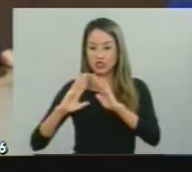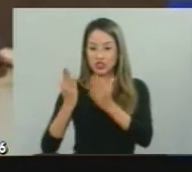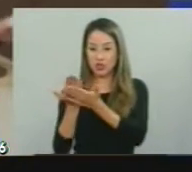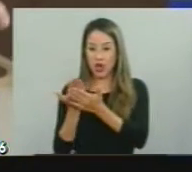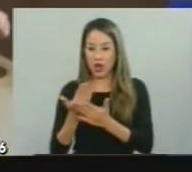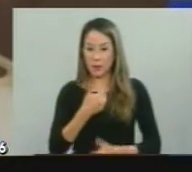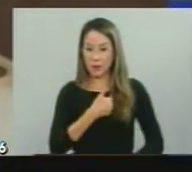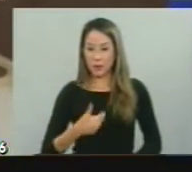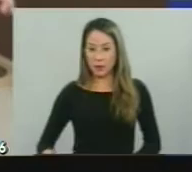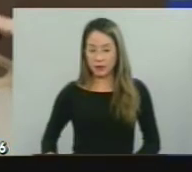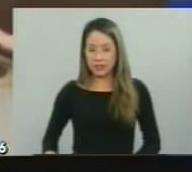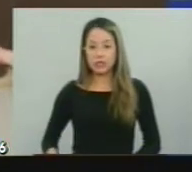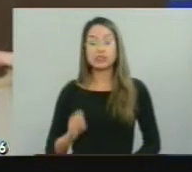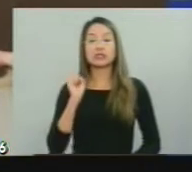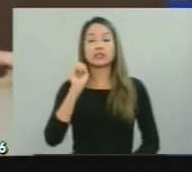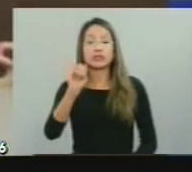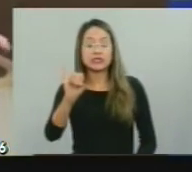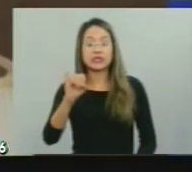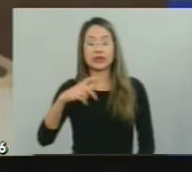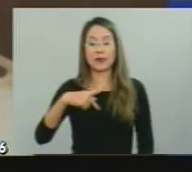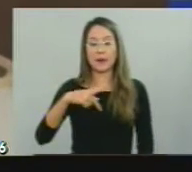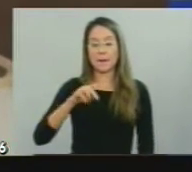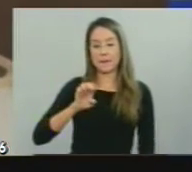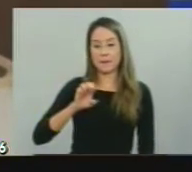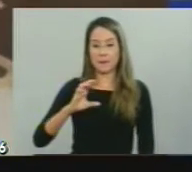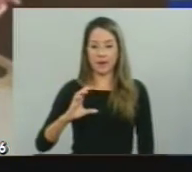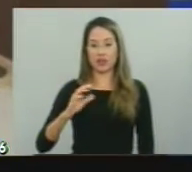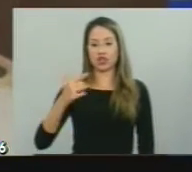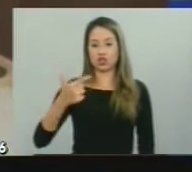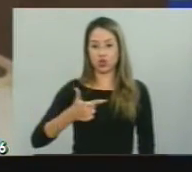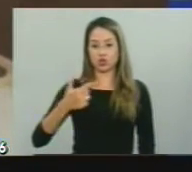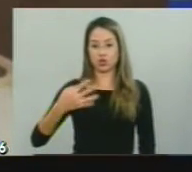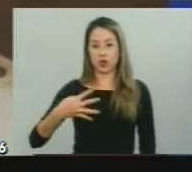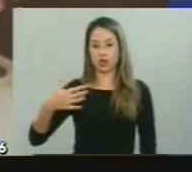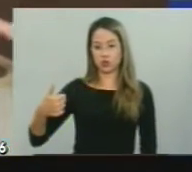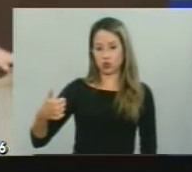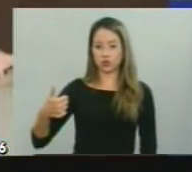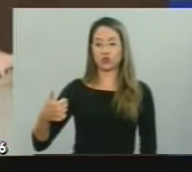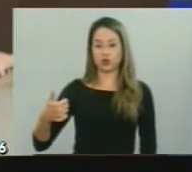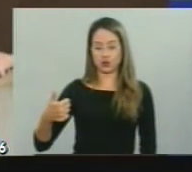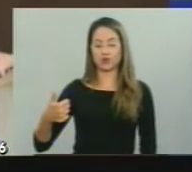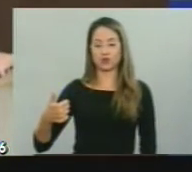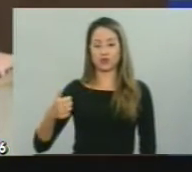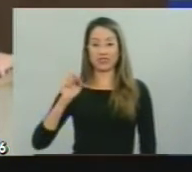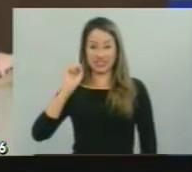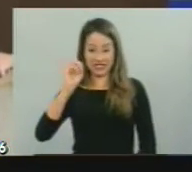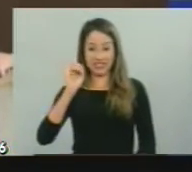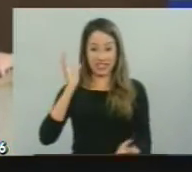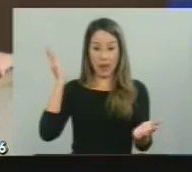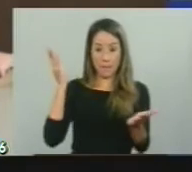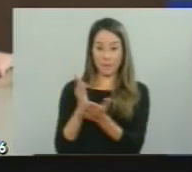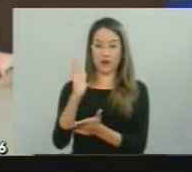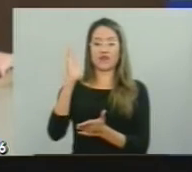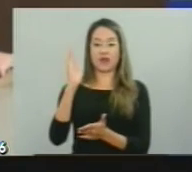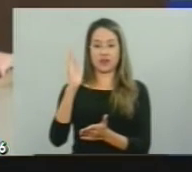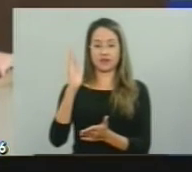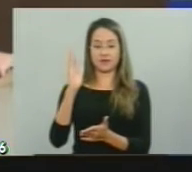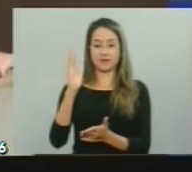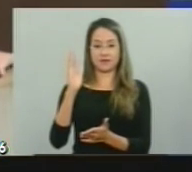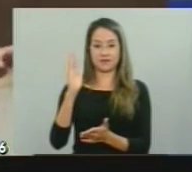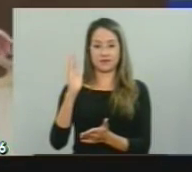pública, saiba que se a PEC 241, que é a gênese da política econômica de Temer Meirelles,